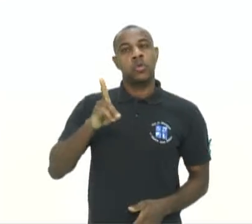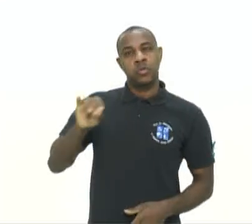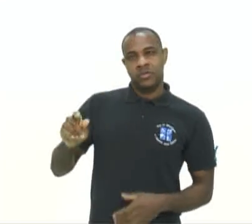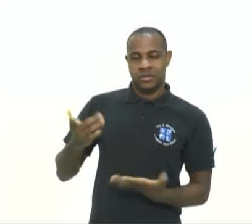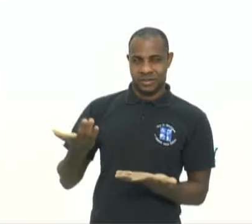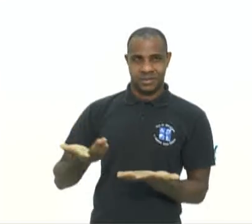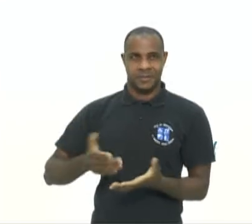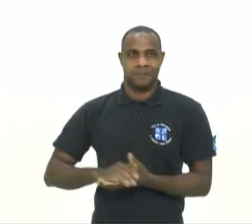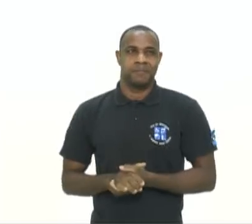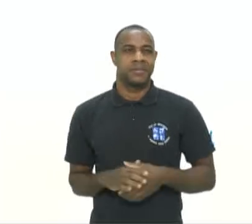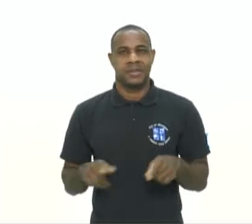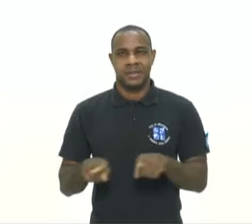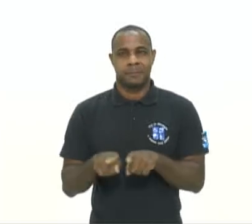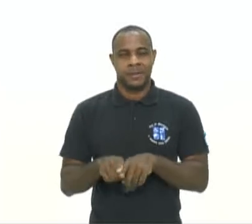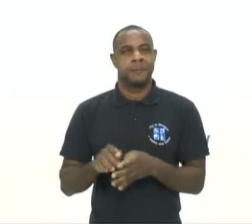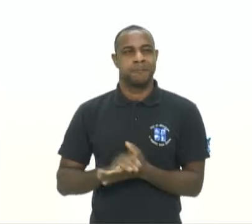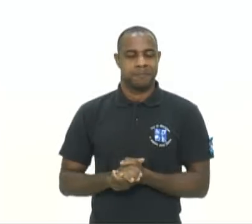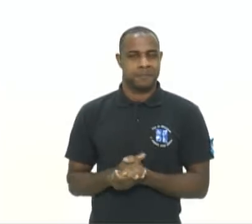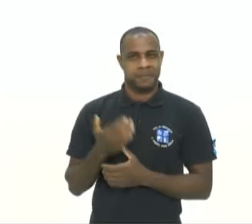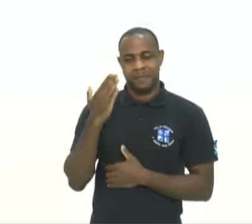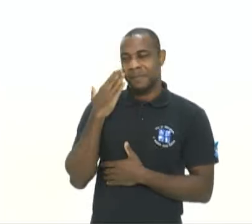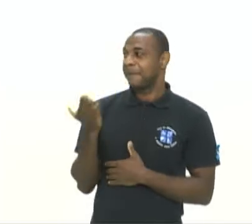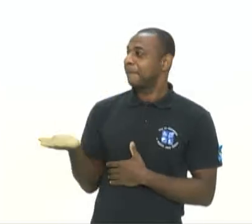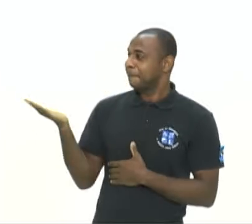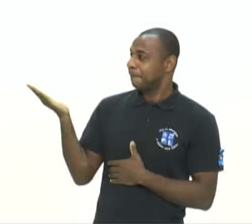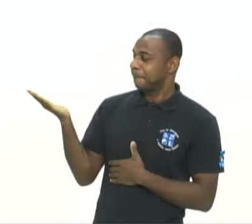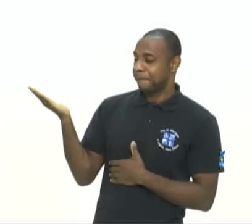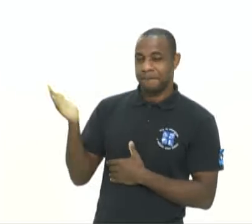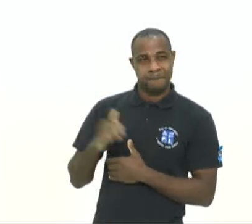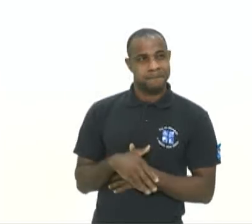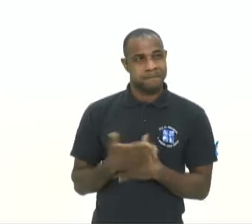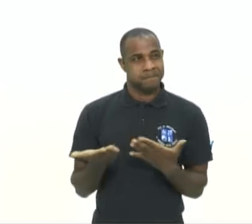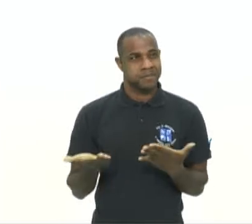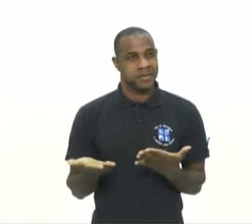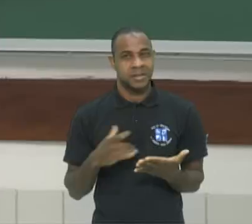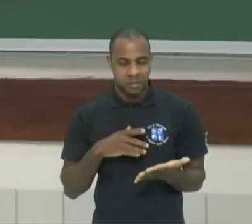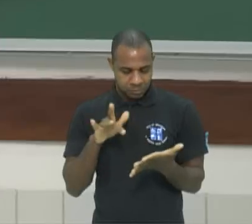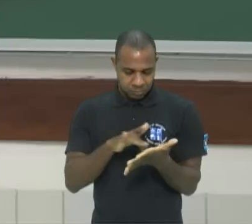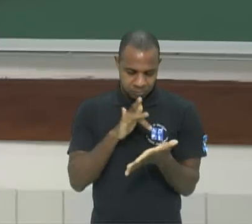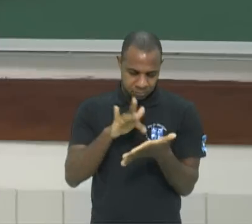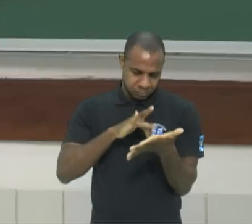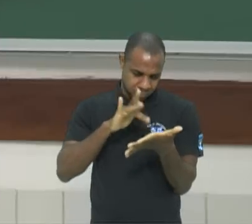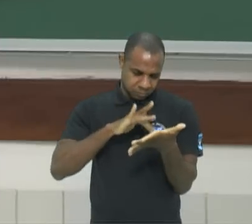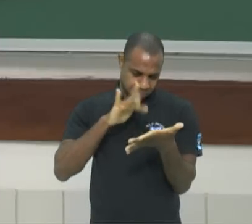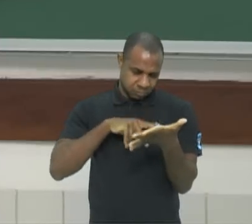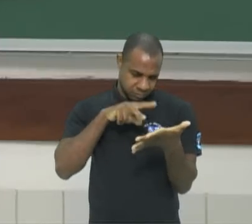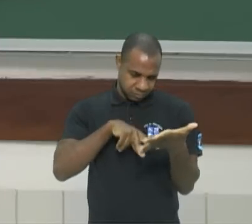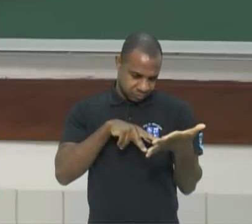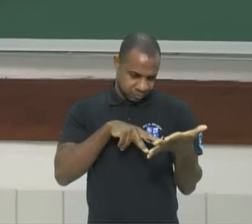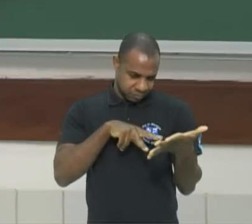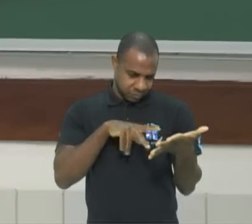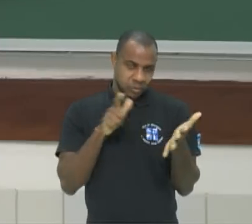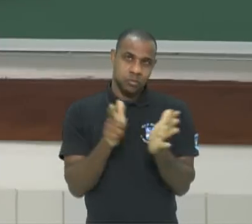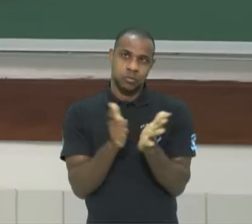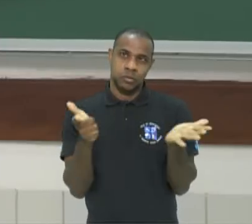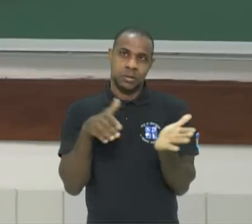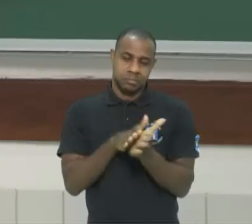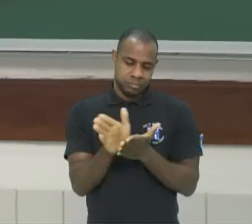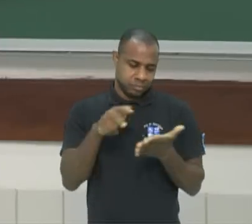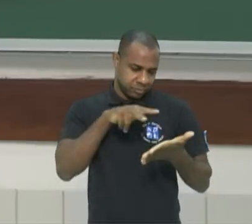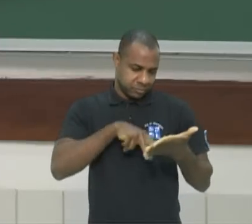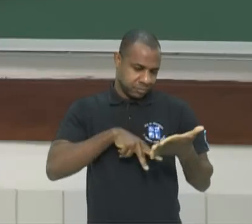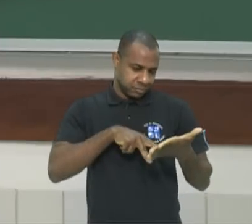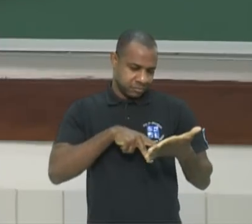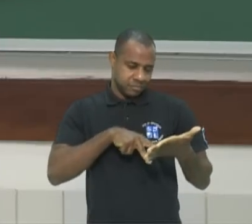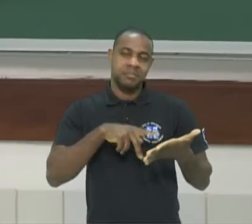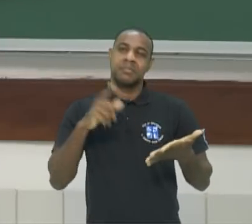as capas das edições impressas, né? Olha que interessante. Então, pelo meu celular ali, eu consigo visualizar os jornais impressos, verificar a